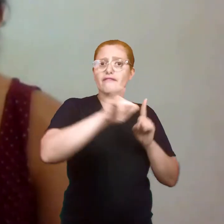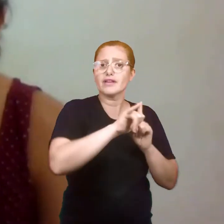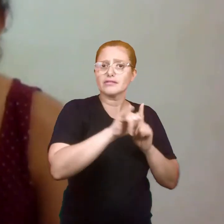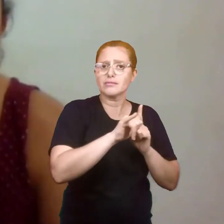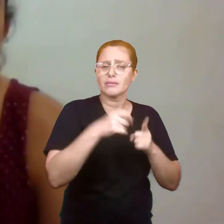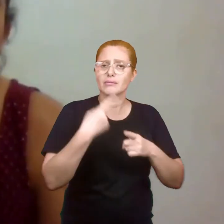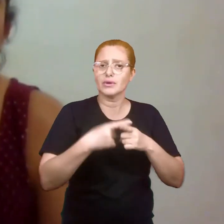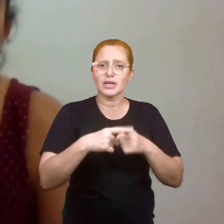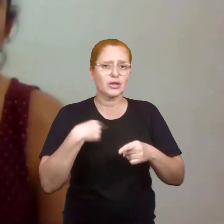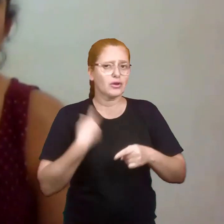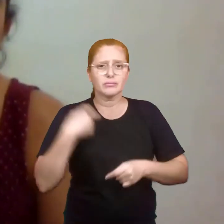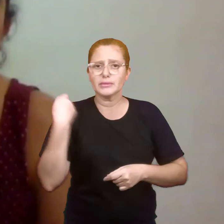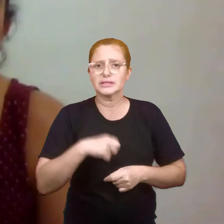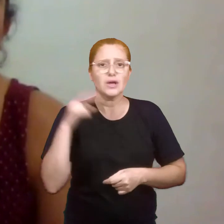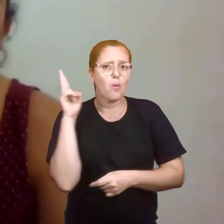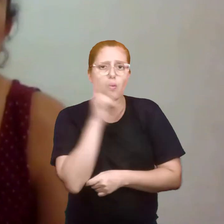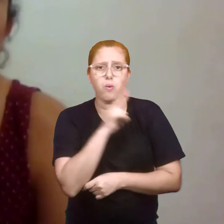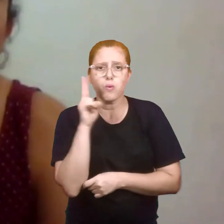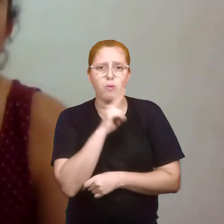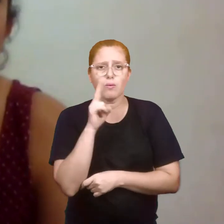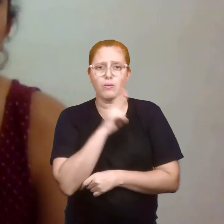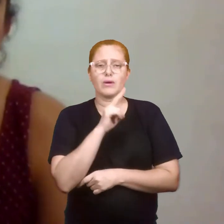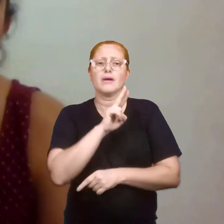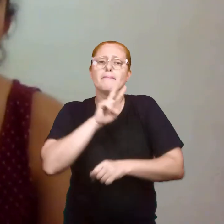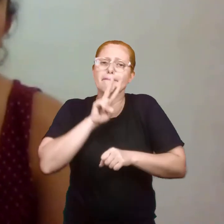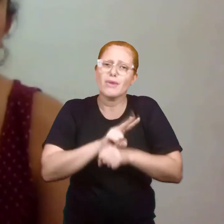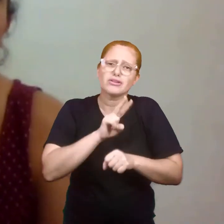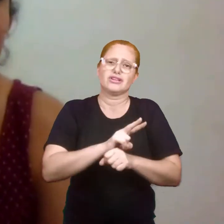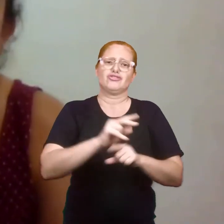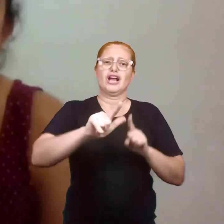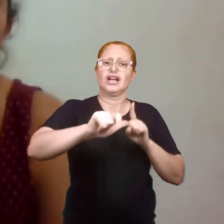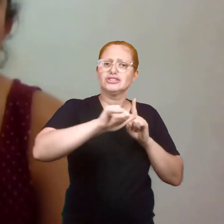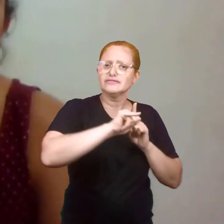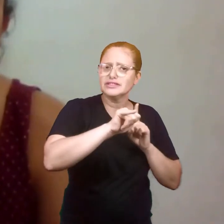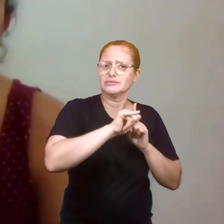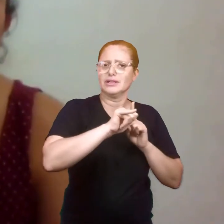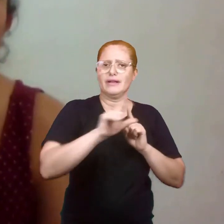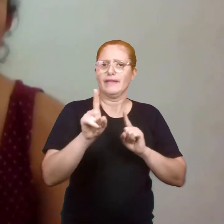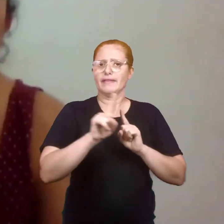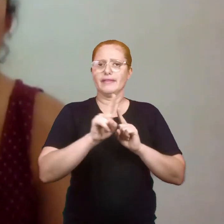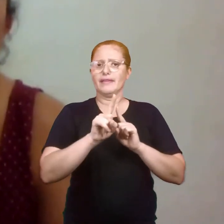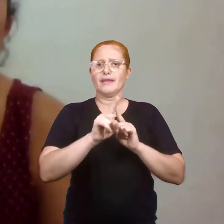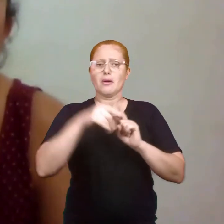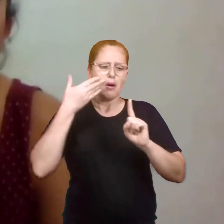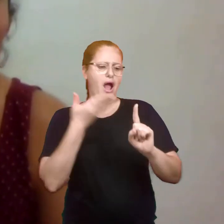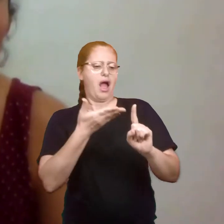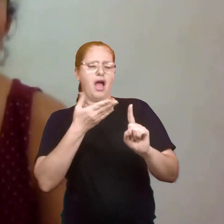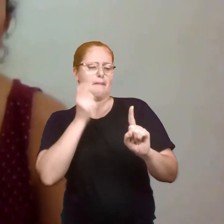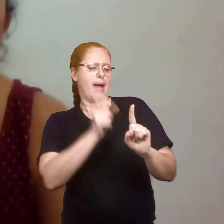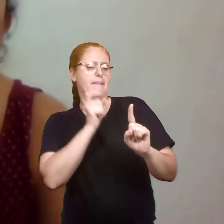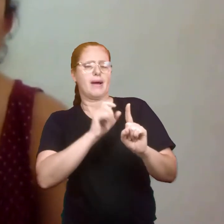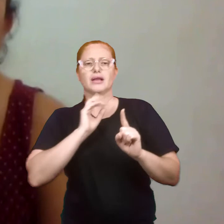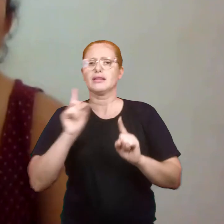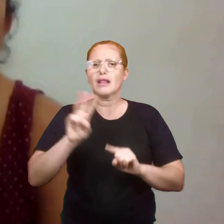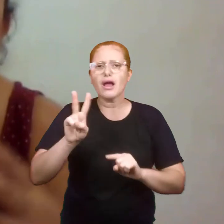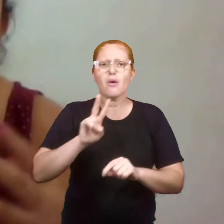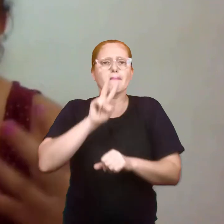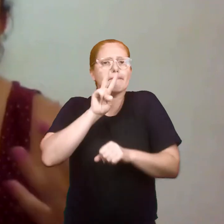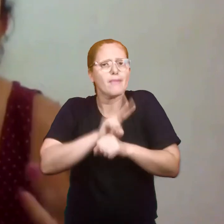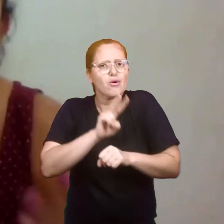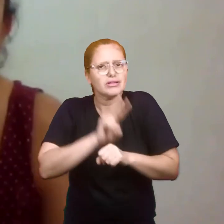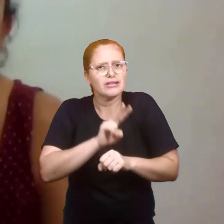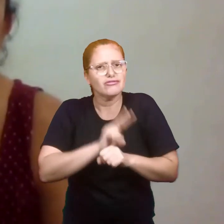precisa urgentemente proteger a vítima e não expor mais ela, proteger ela, dar meios